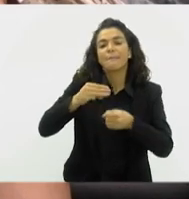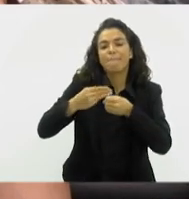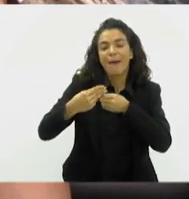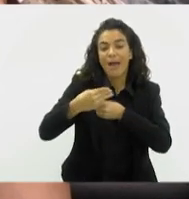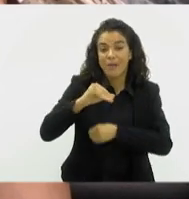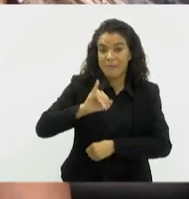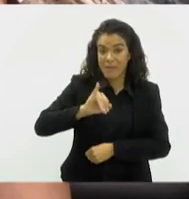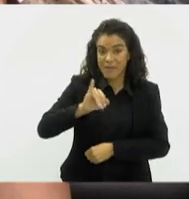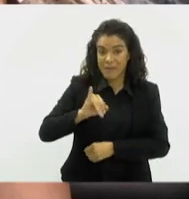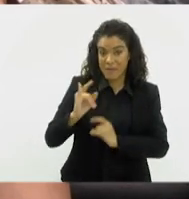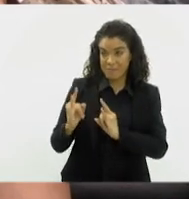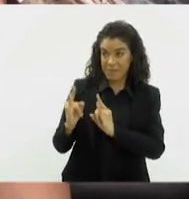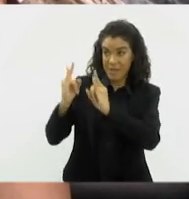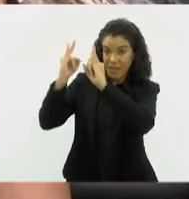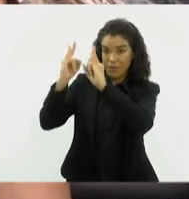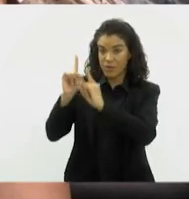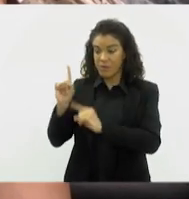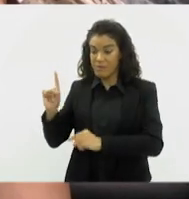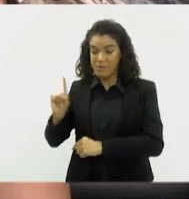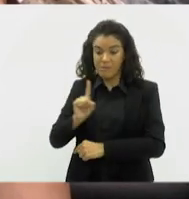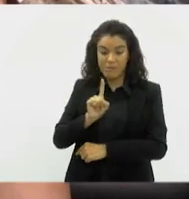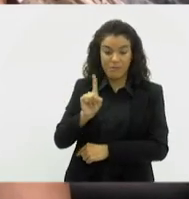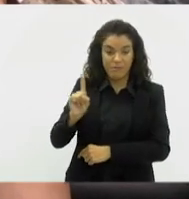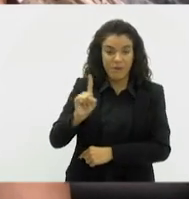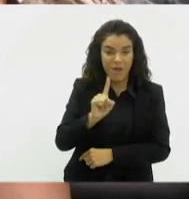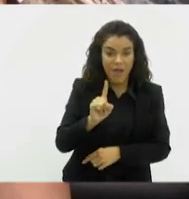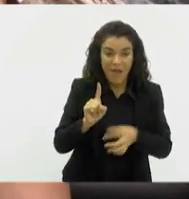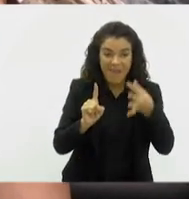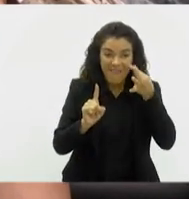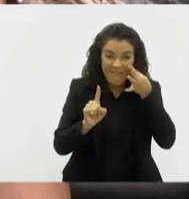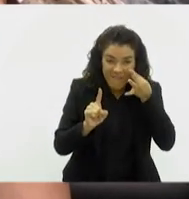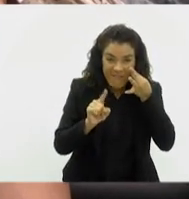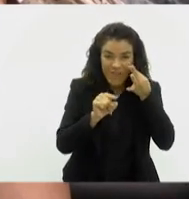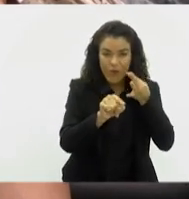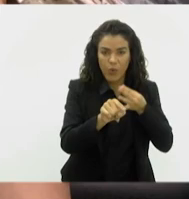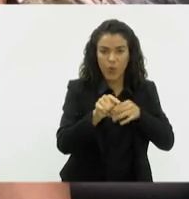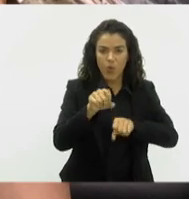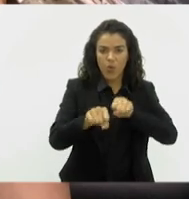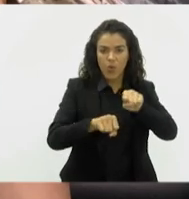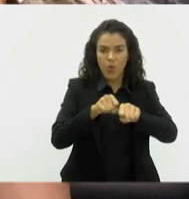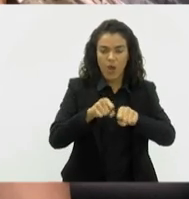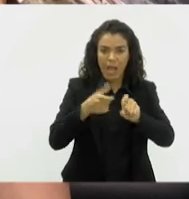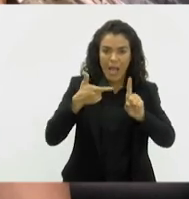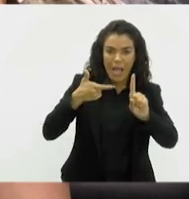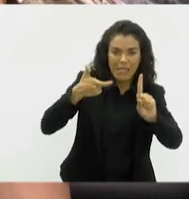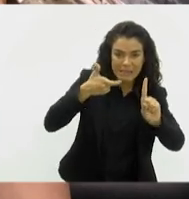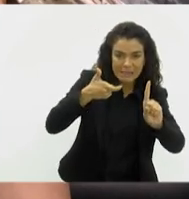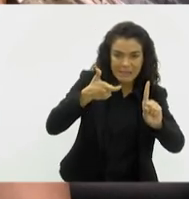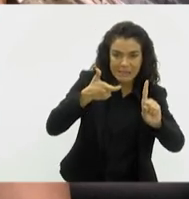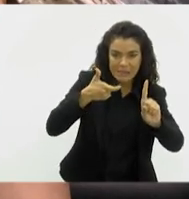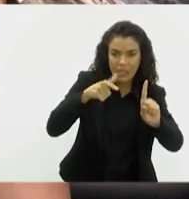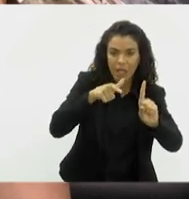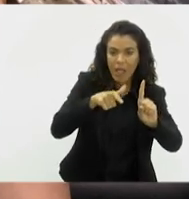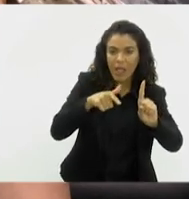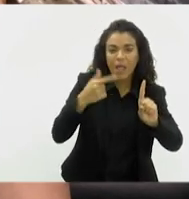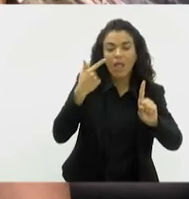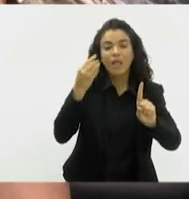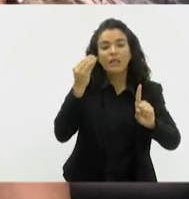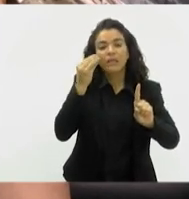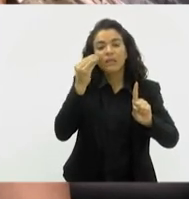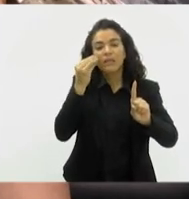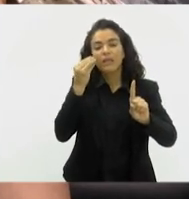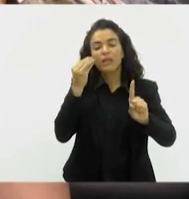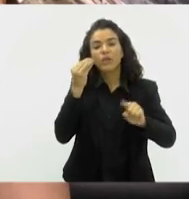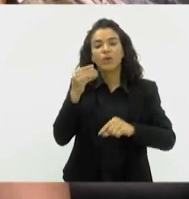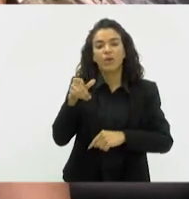saindo do prédio dele, ele presenciou esse assalto, e ele, a fim de fazer cessar esse assalto, ele foi